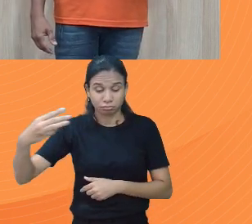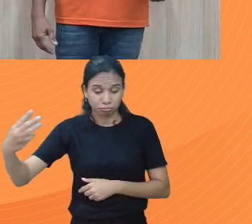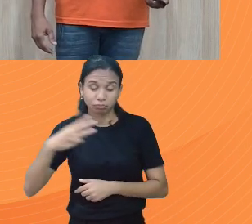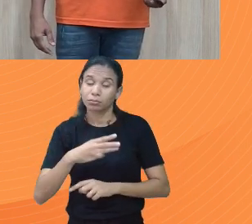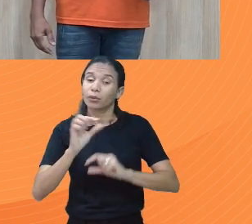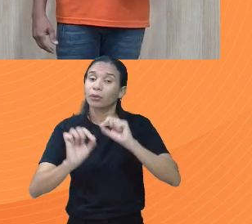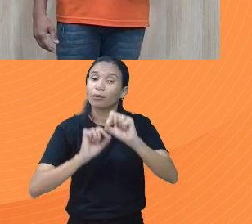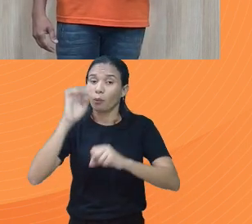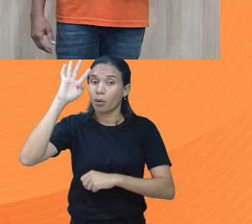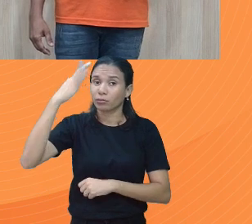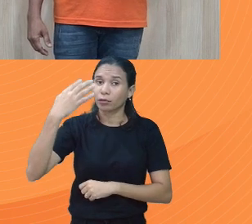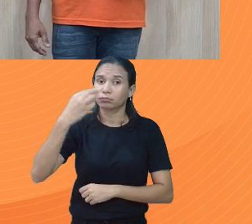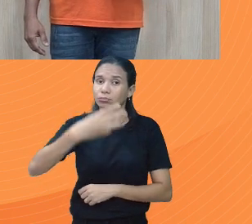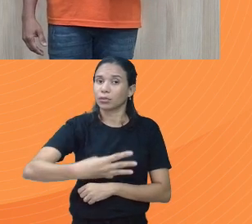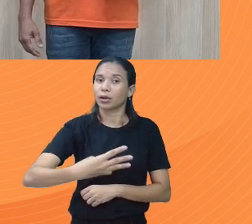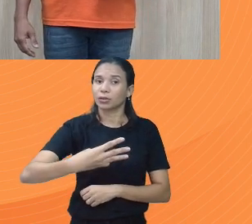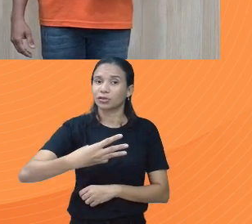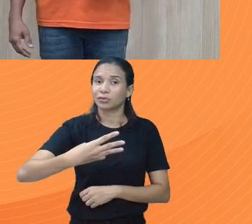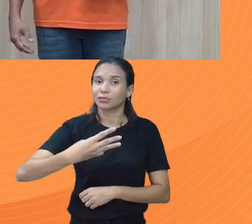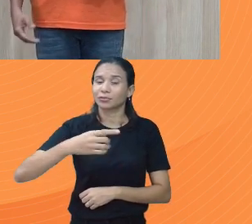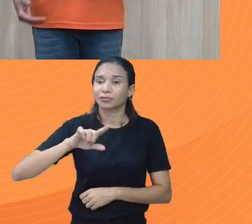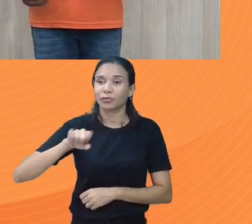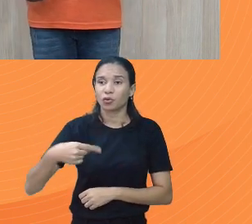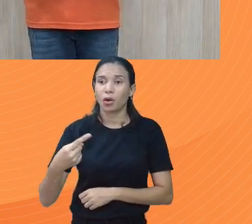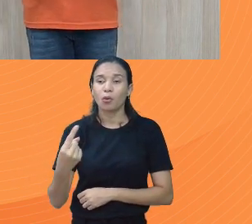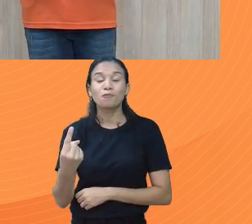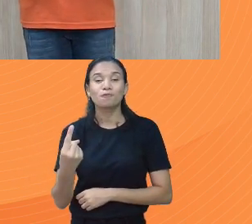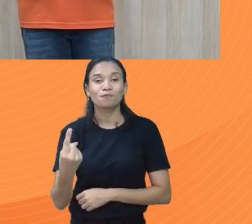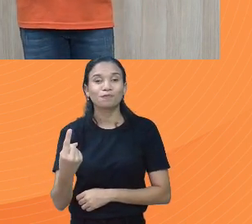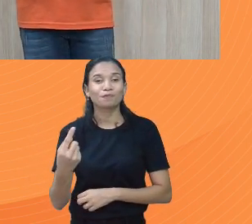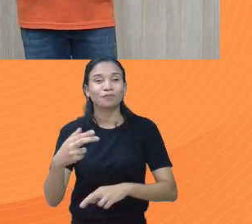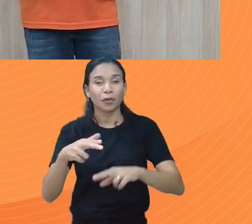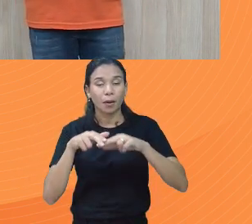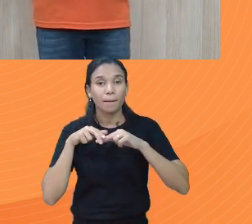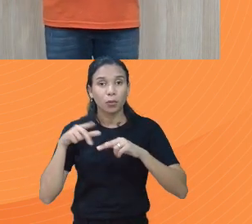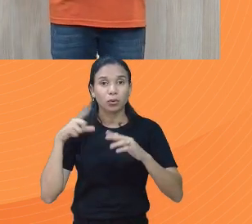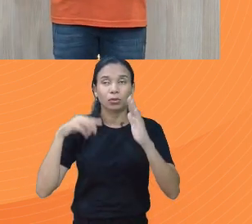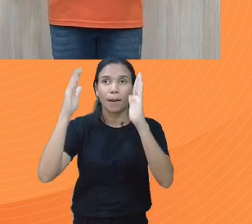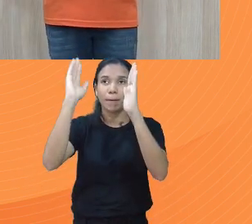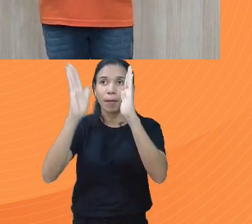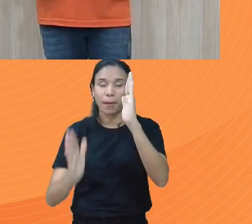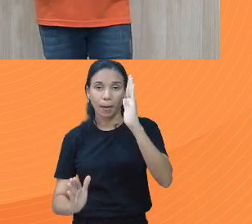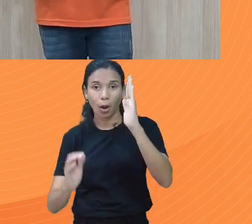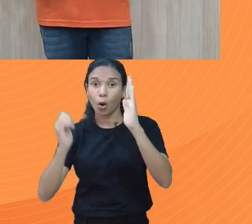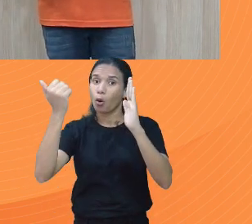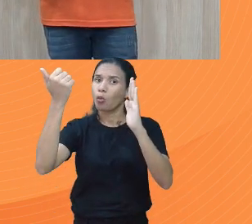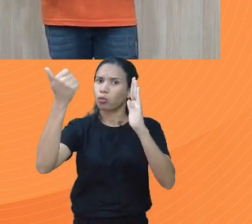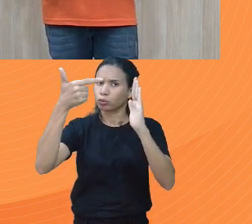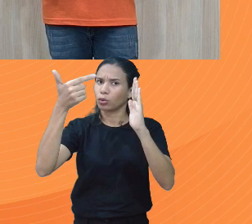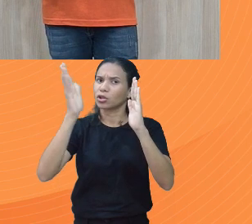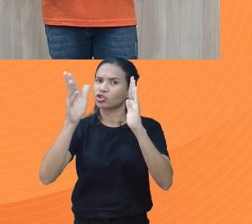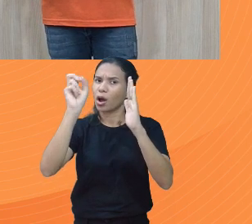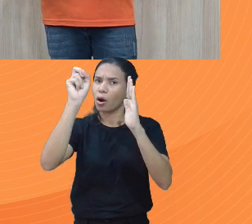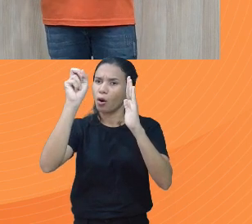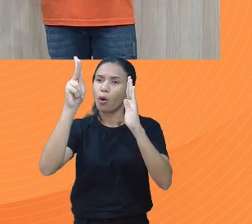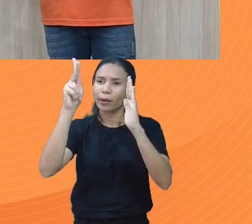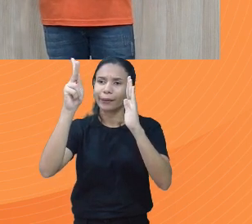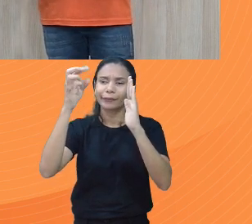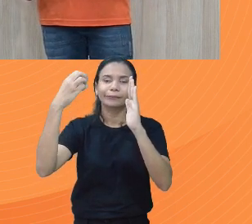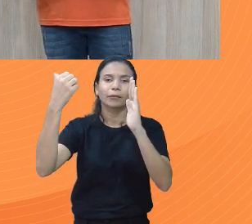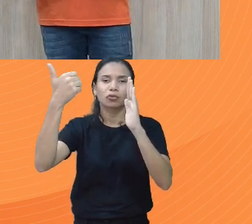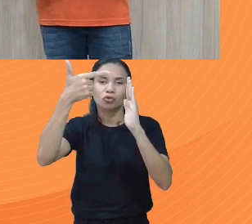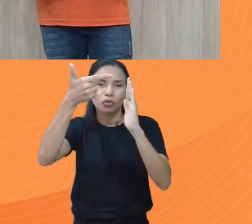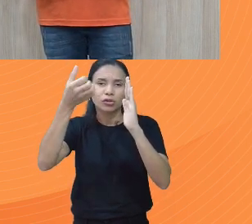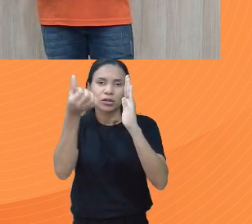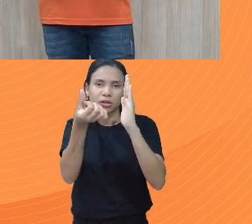como resultado 3 e 1. Ó, a fatoração do 12 eu já finalizei ela, porque deu